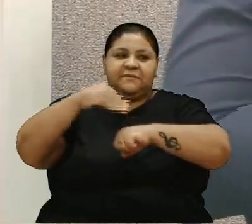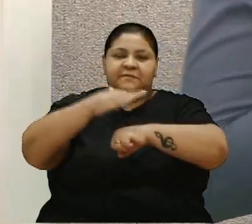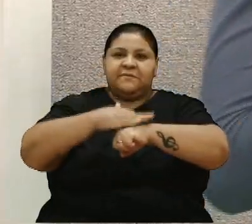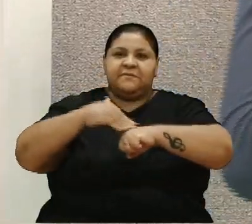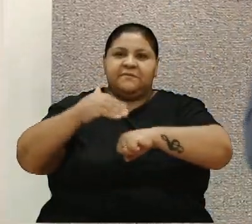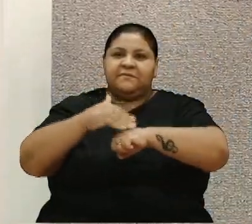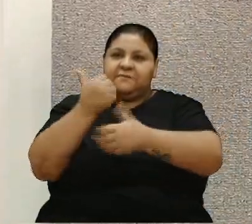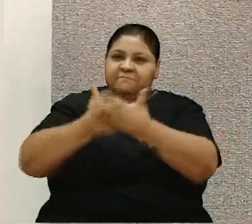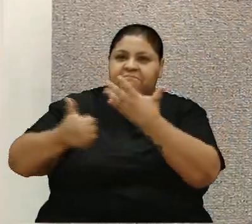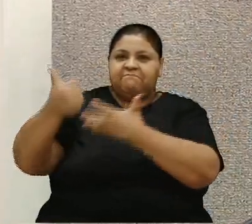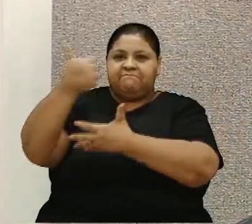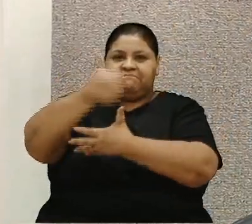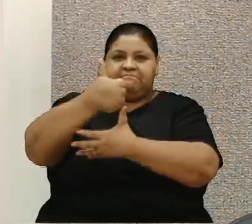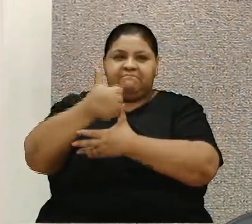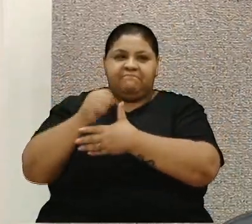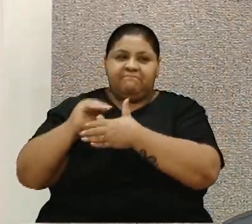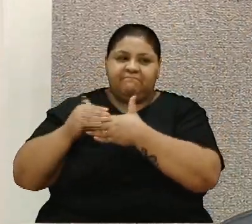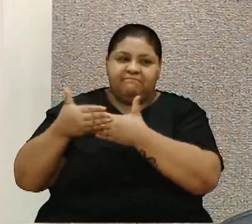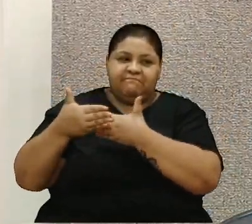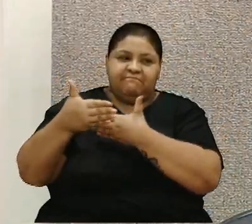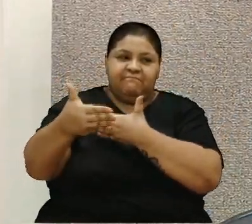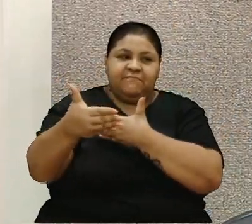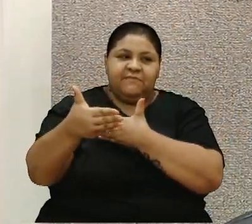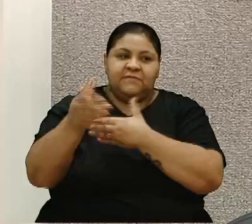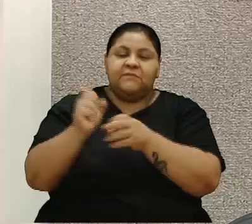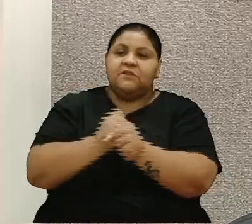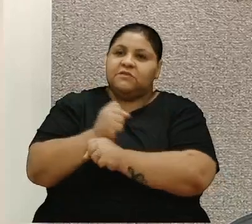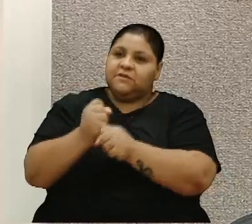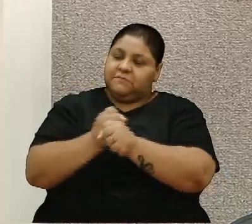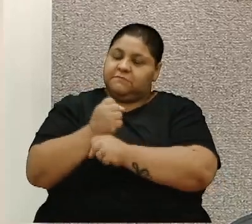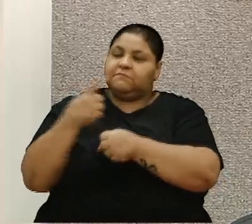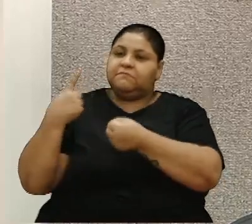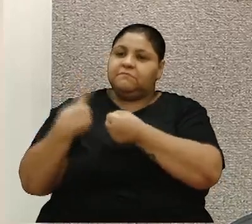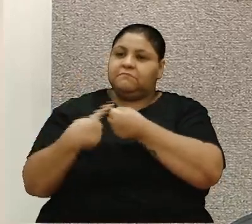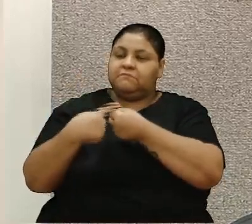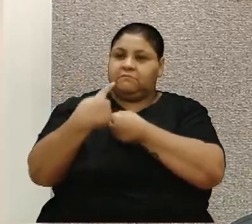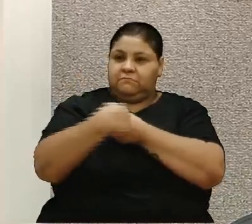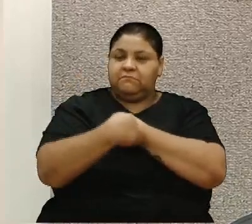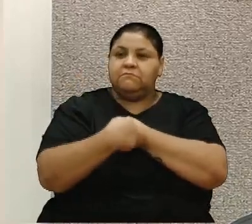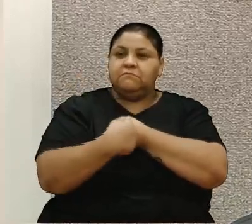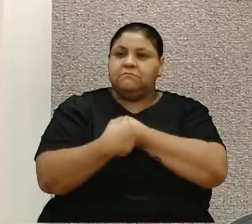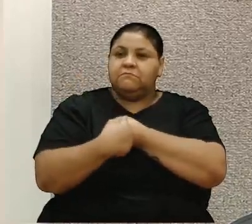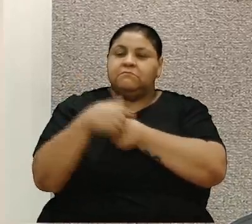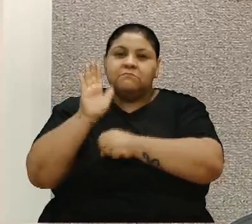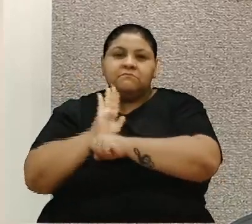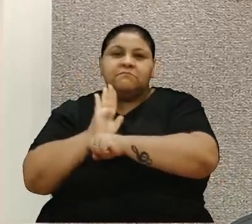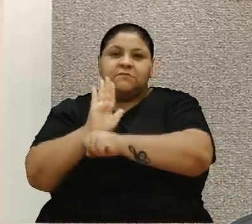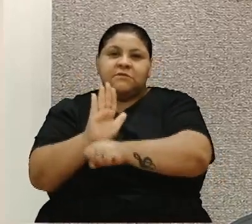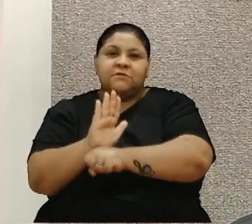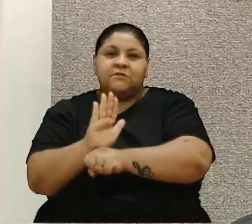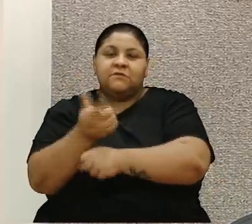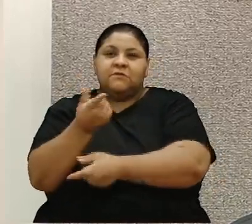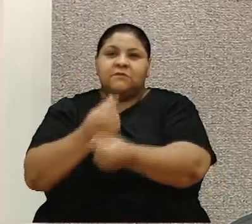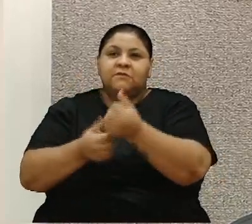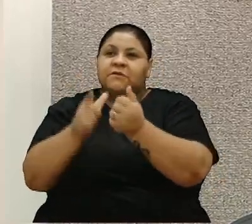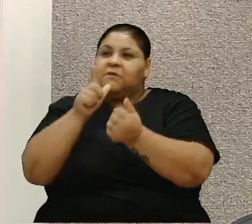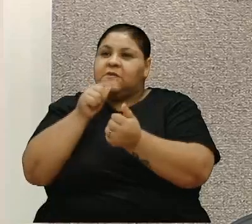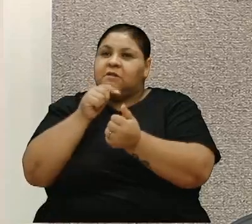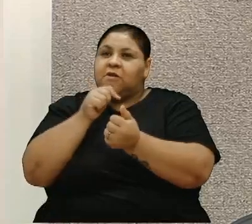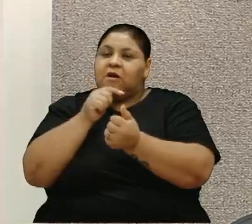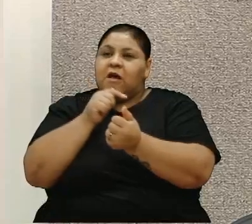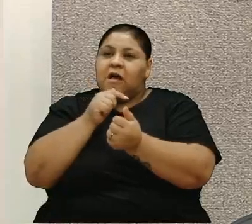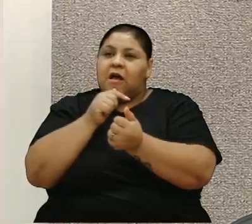também prestígio. Com o passar dos anos, na época em que o prefeito da cidade era o senhor Hermes Weber, ajudou com verbas para trazer água encanada para o